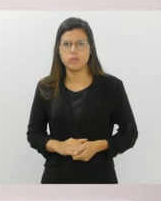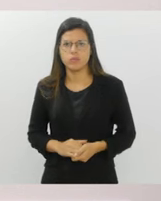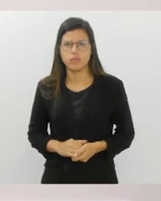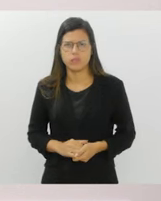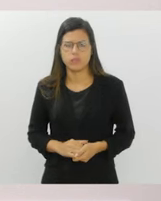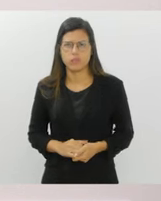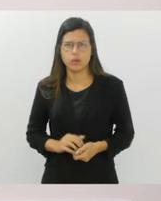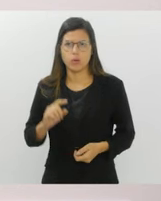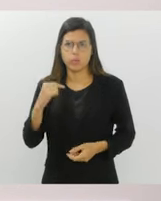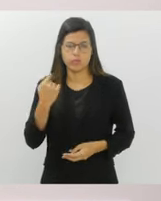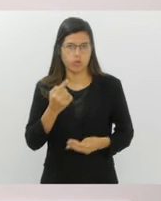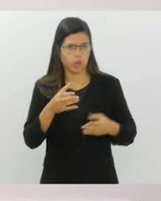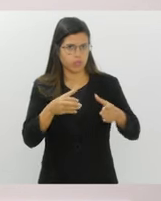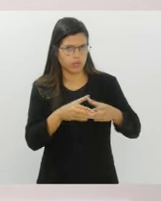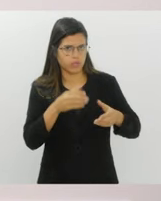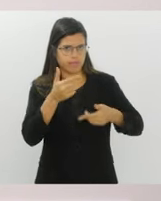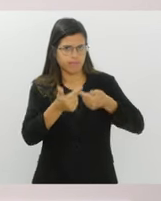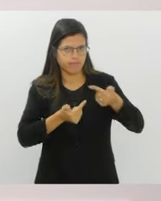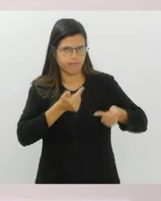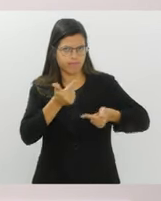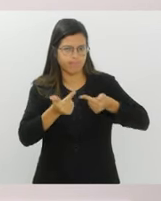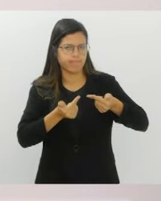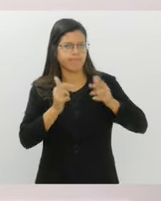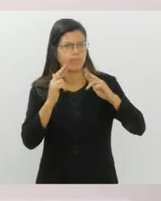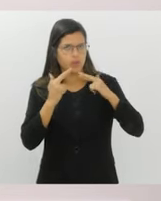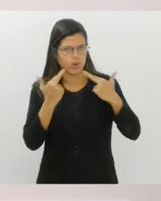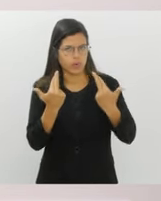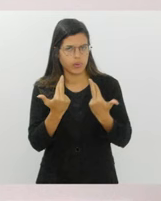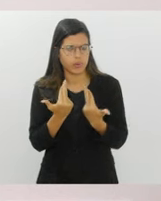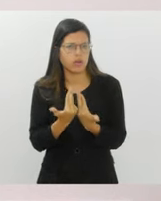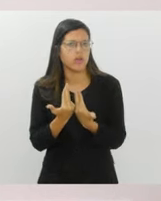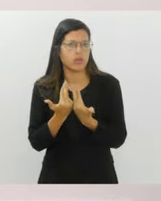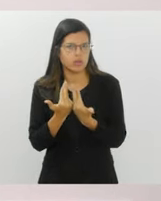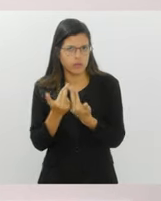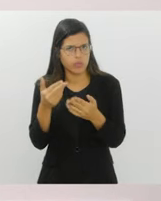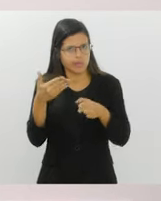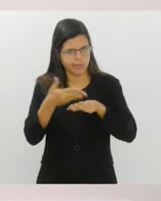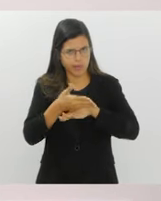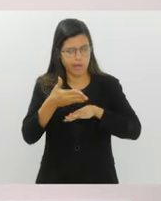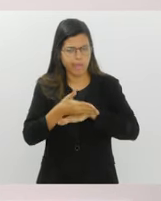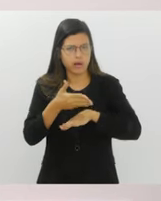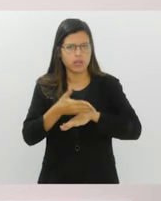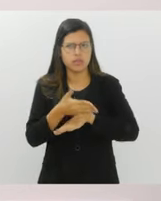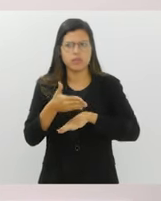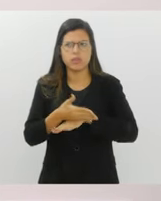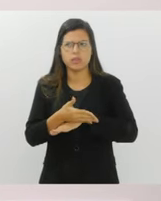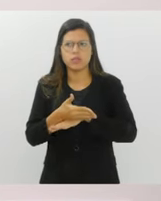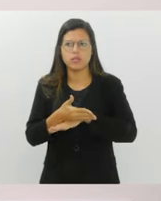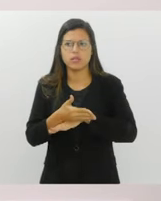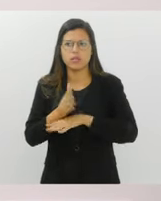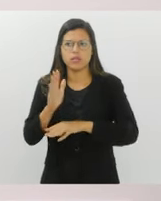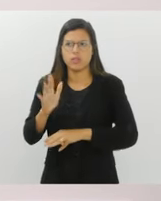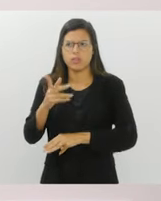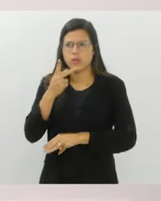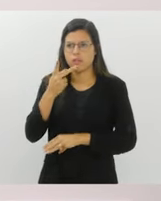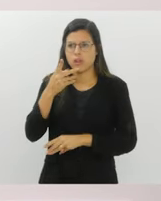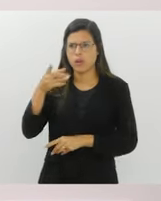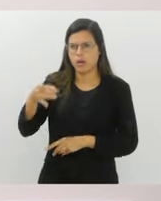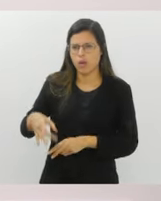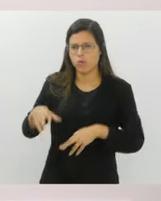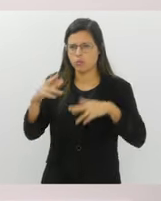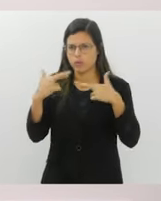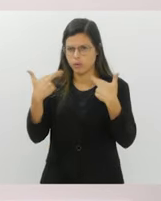O nosso grupo de trabalho tem se reunido, né, com alguma frequência. Esse grupo de trabalho foi publicado, como eu falei na nossa última reunião da